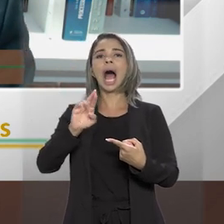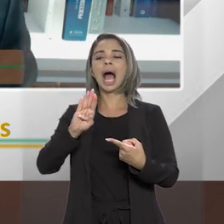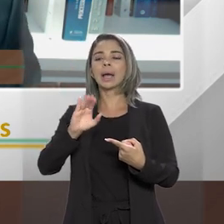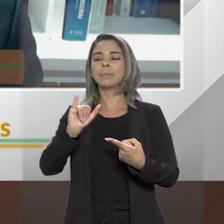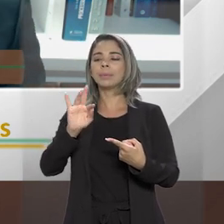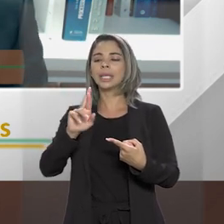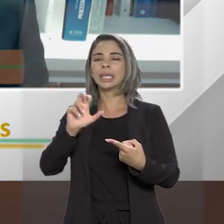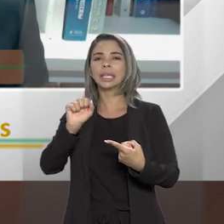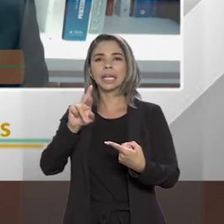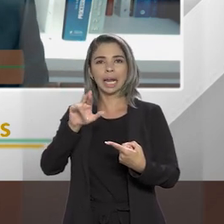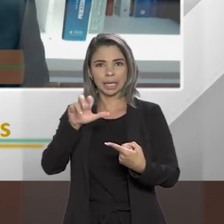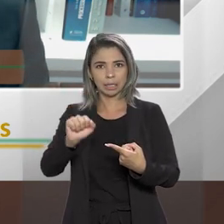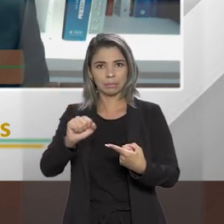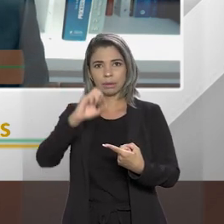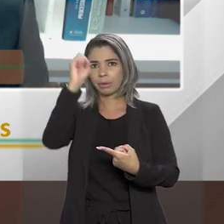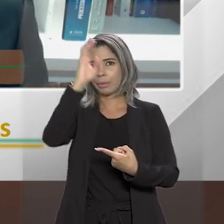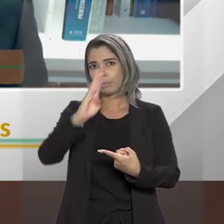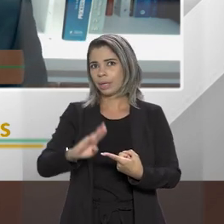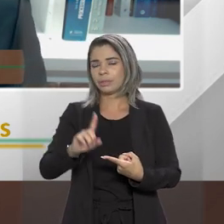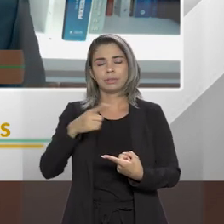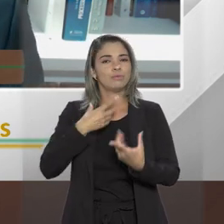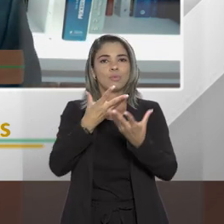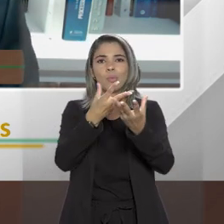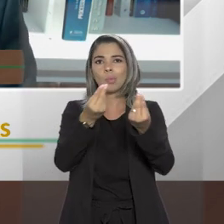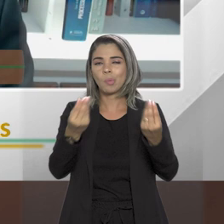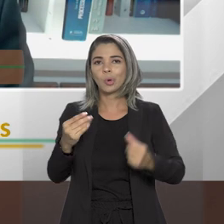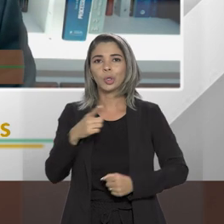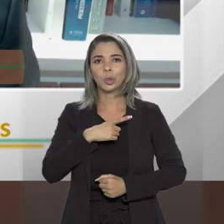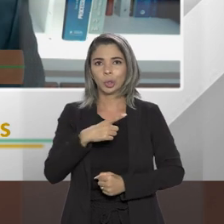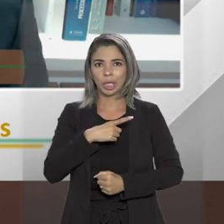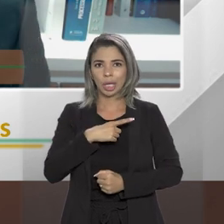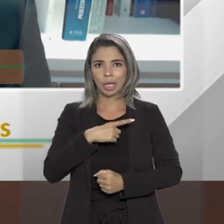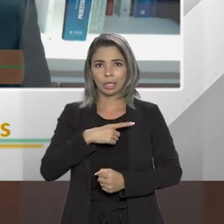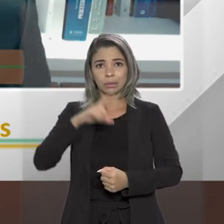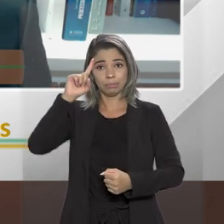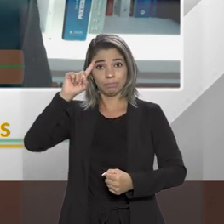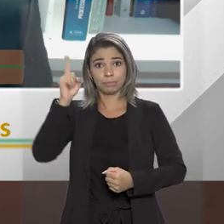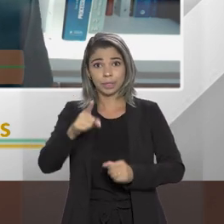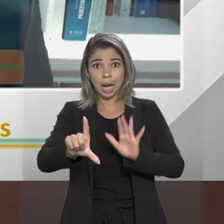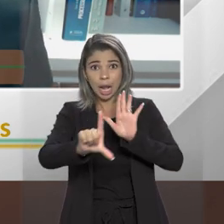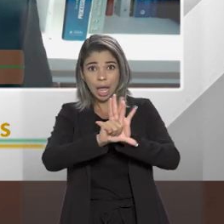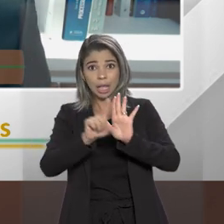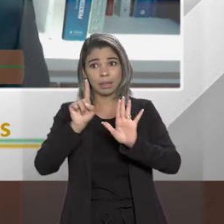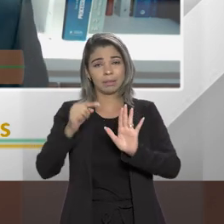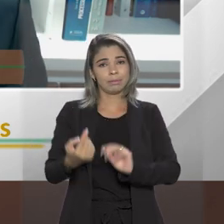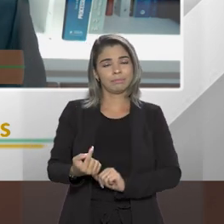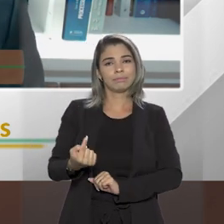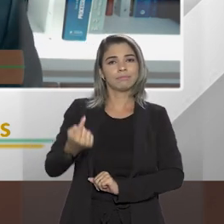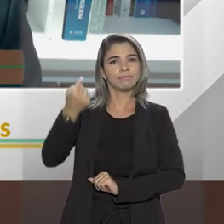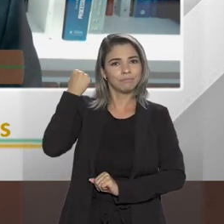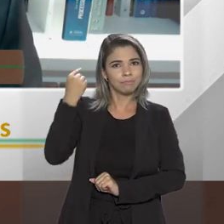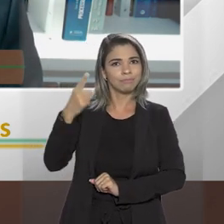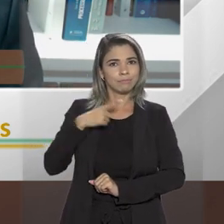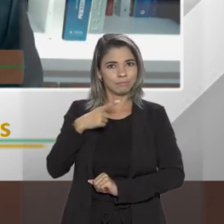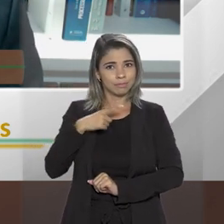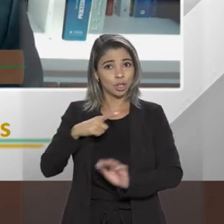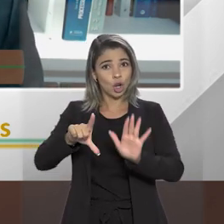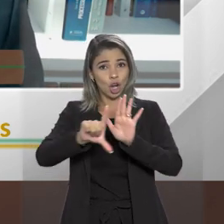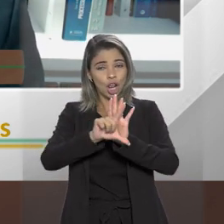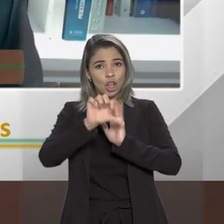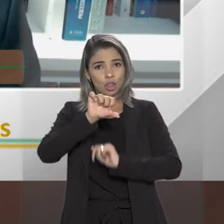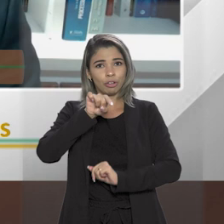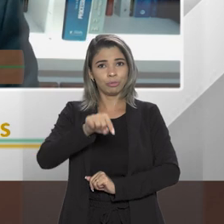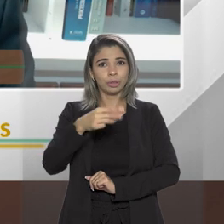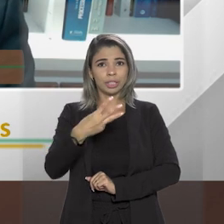que mais faz arbitragem no mundo, e a lei da arbitragem é de 96, Então, não é uma lei recente, a lei 9.307 de